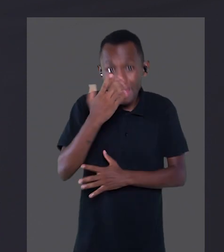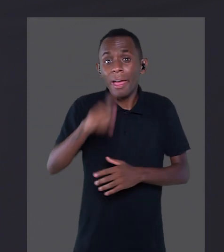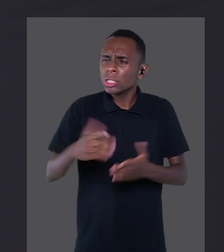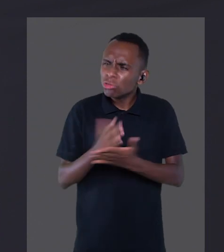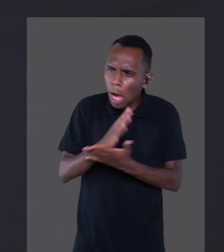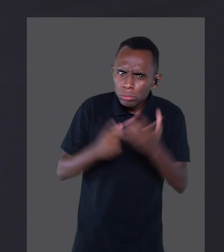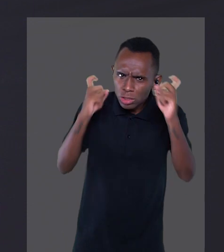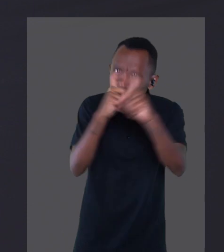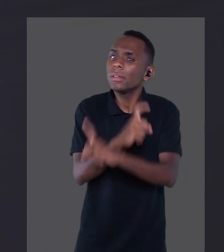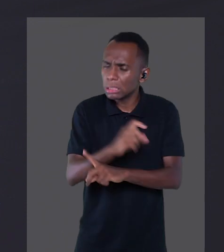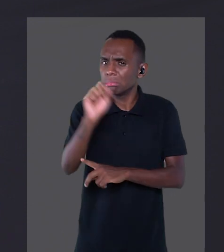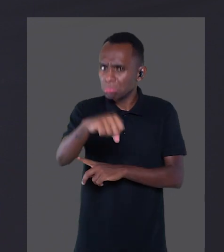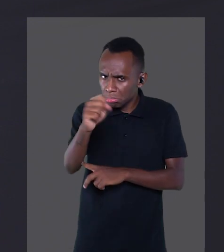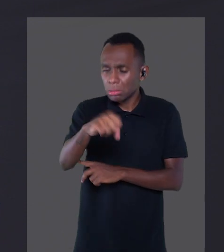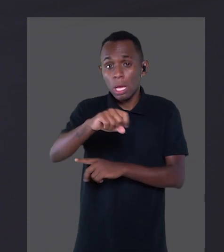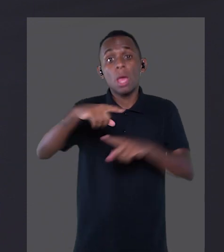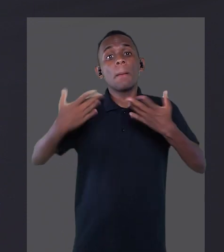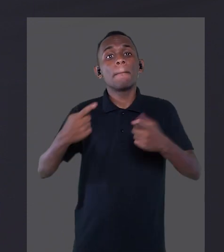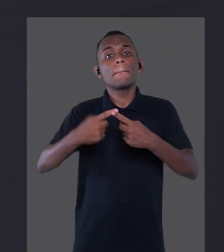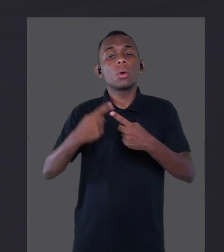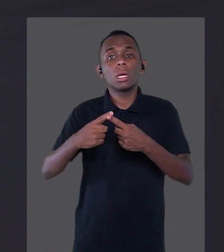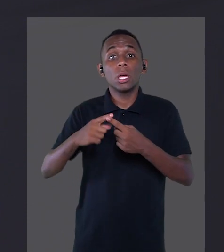complicado, né? A tendência, quando a gente começa,